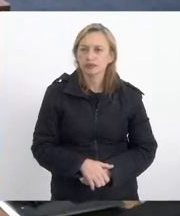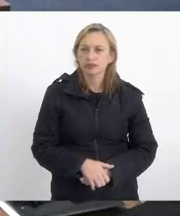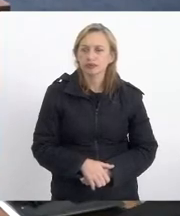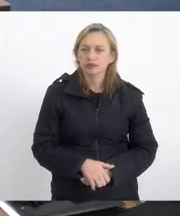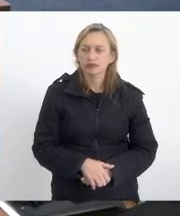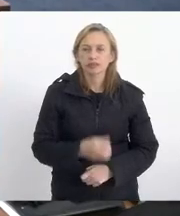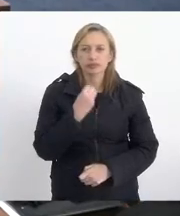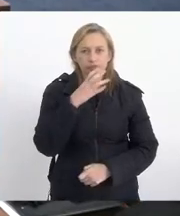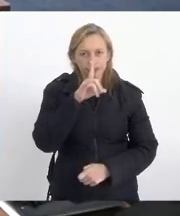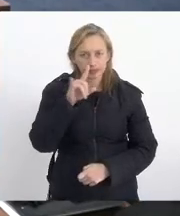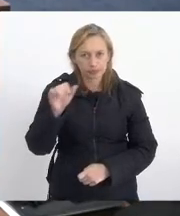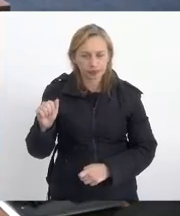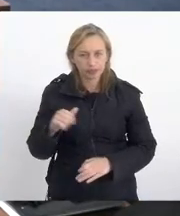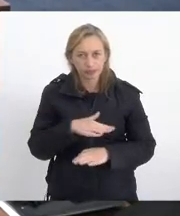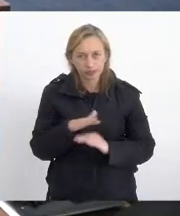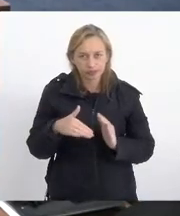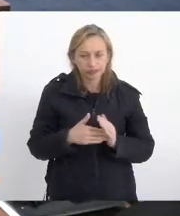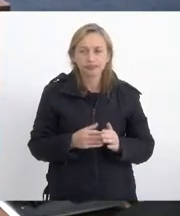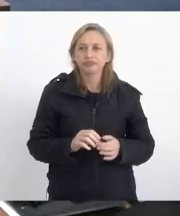Bom dia a todos.